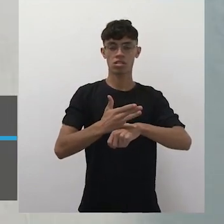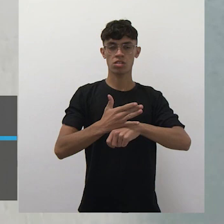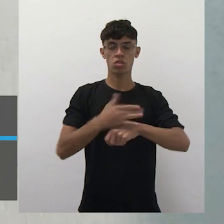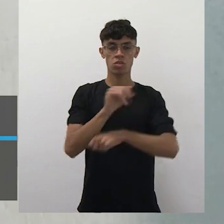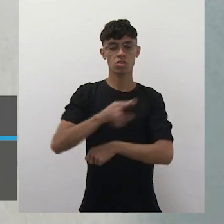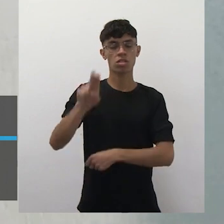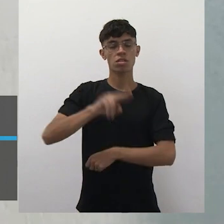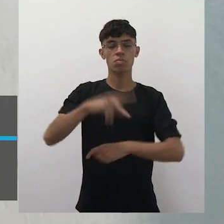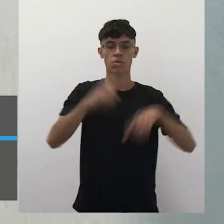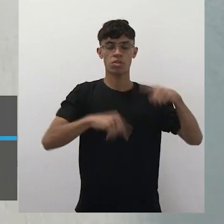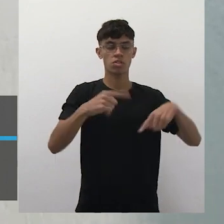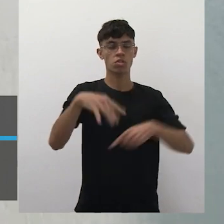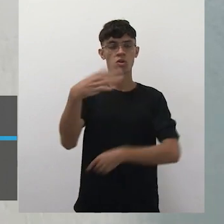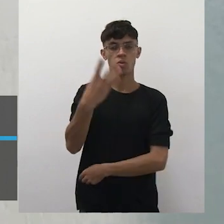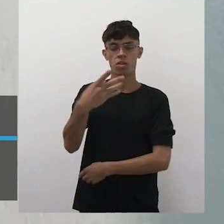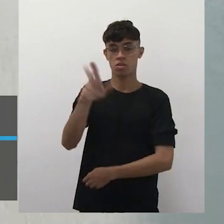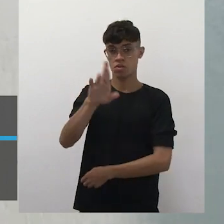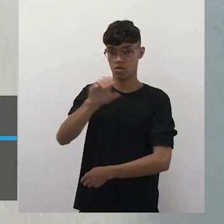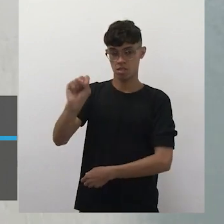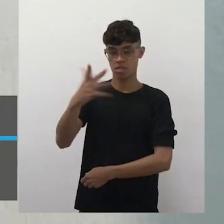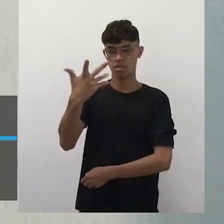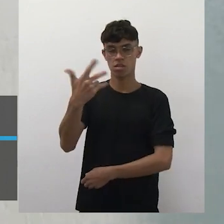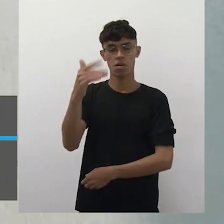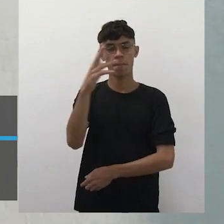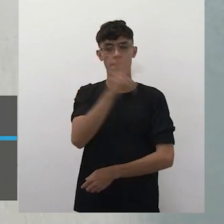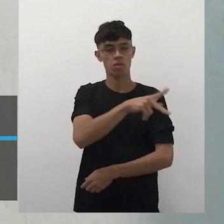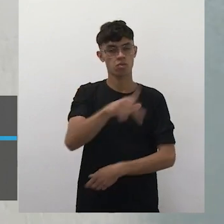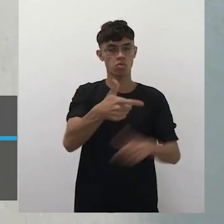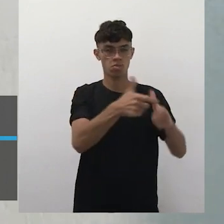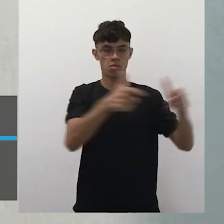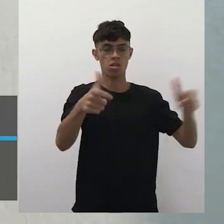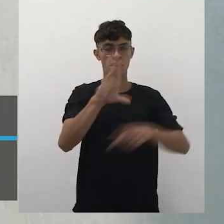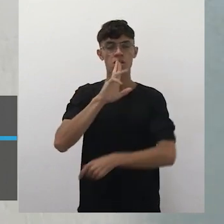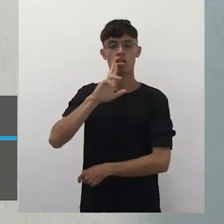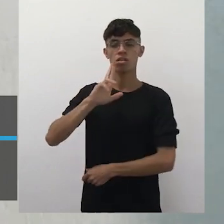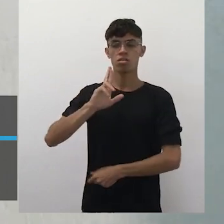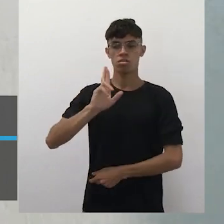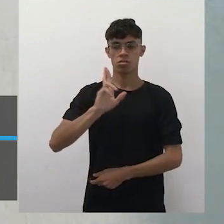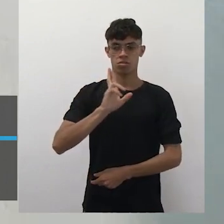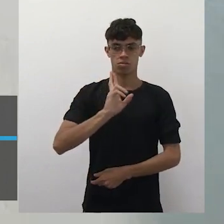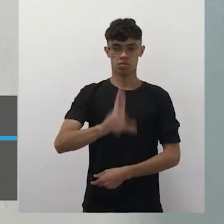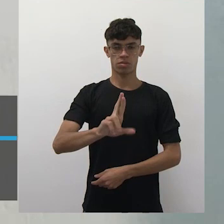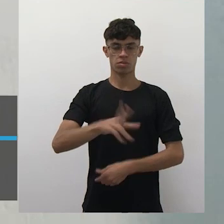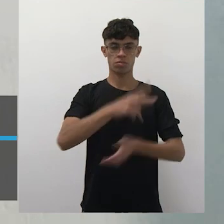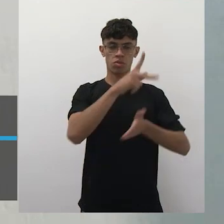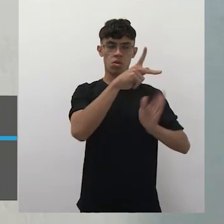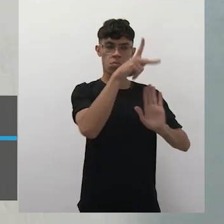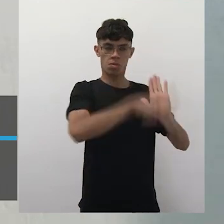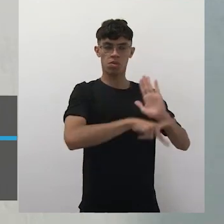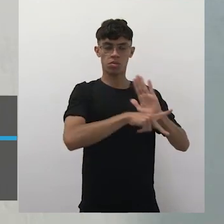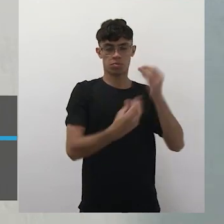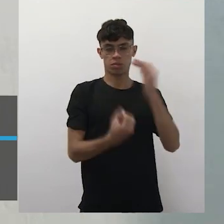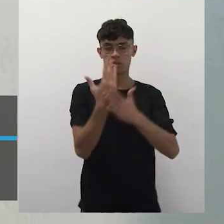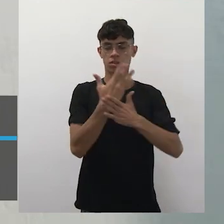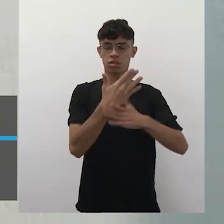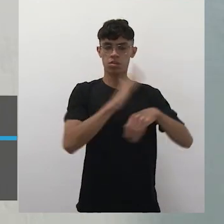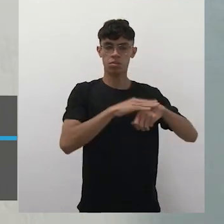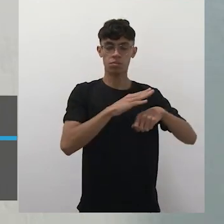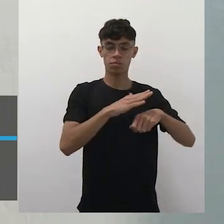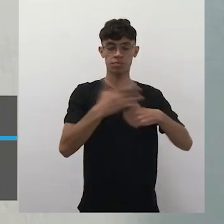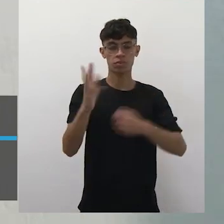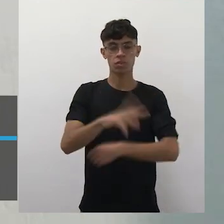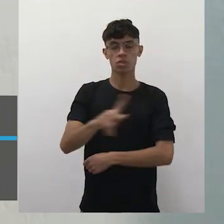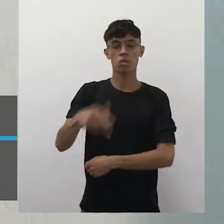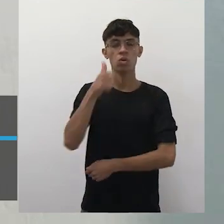né? Então, a maioria aqui dos professores, Marcelo, respondeu que por meio de projetos. Professora